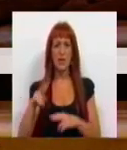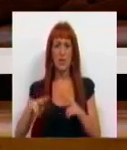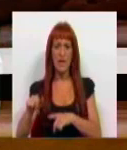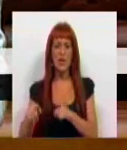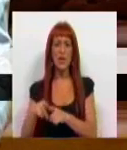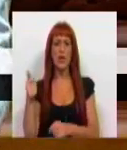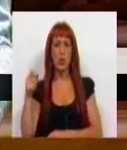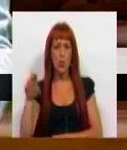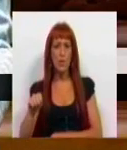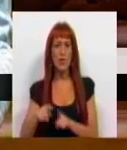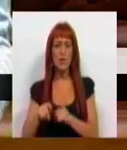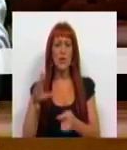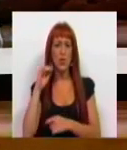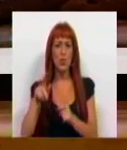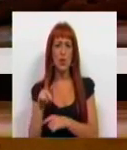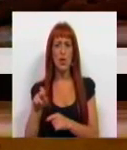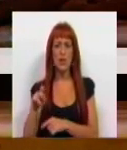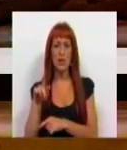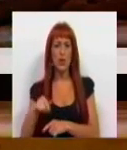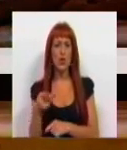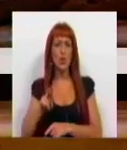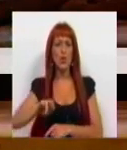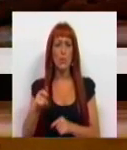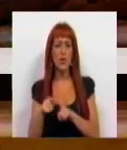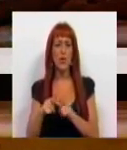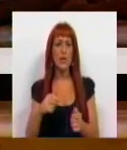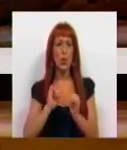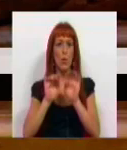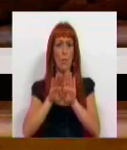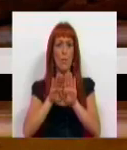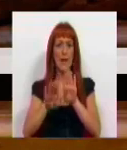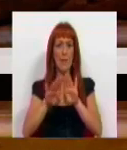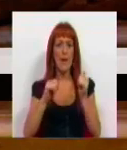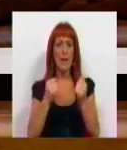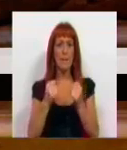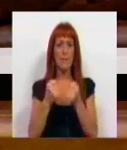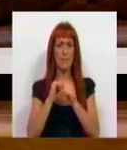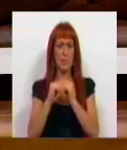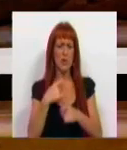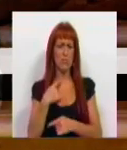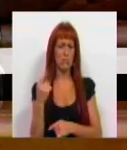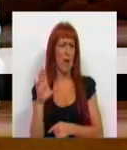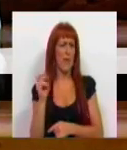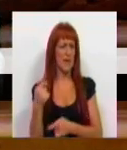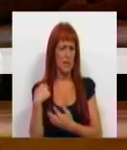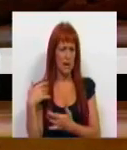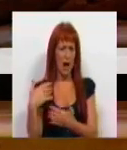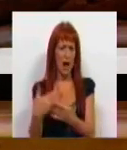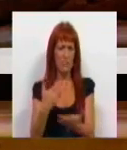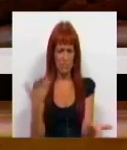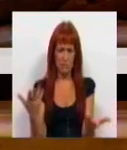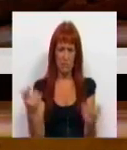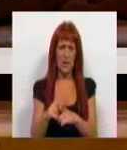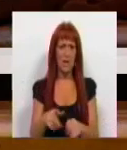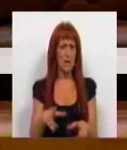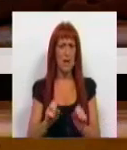Finância, no BES, no Swiss Leaks, no Luxemburgo Leaks e no Panama Papers. Andamos nisto há pelo menos uma década e a verdade é que